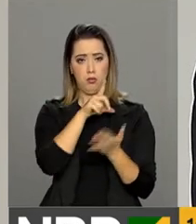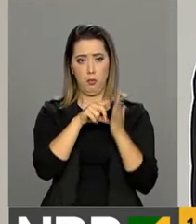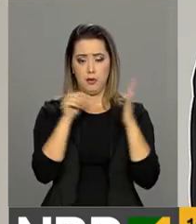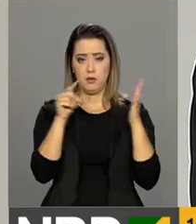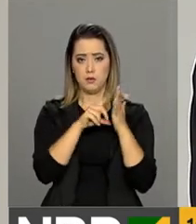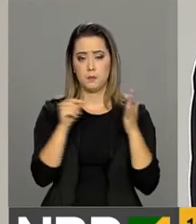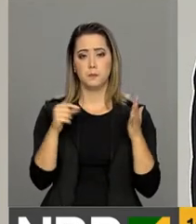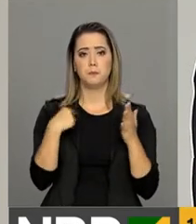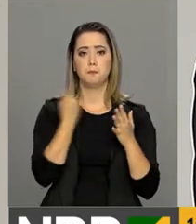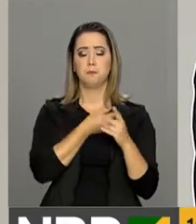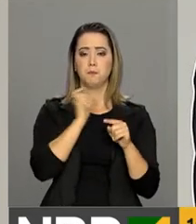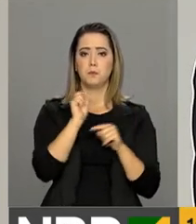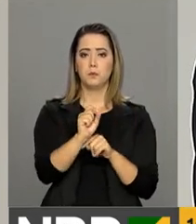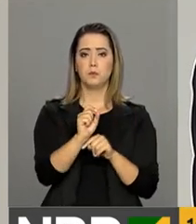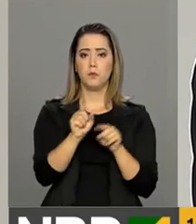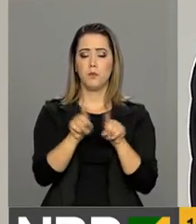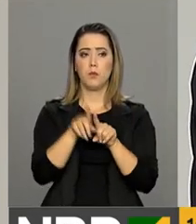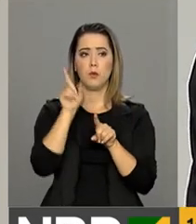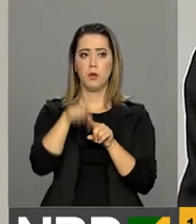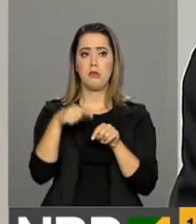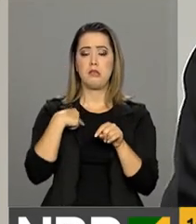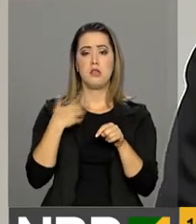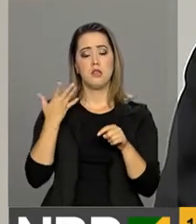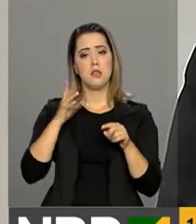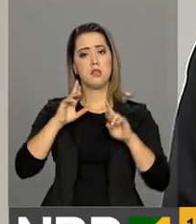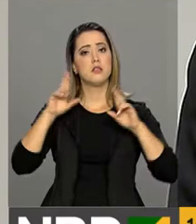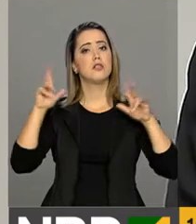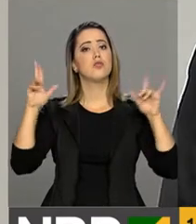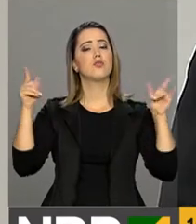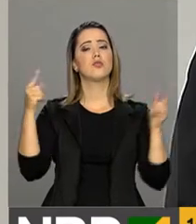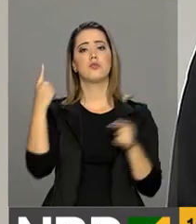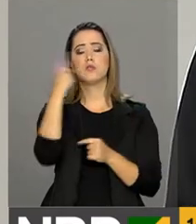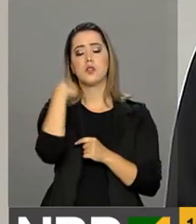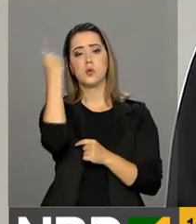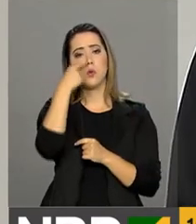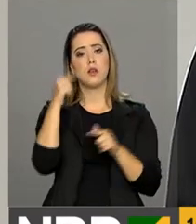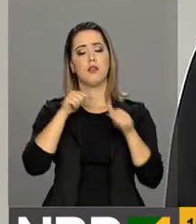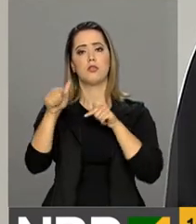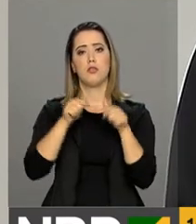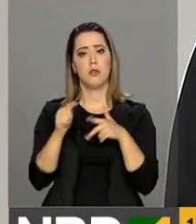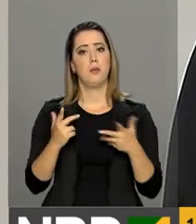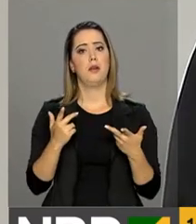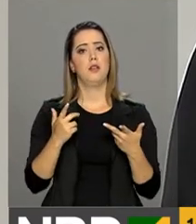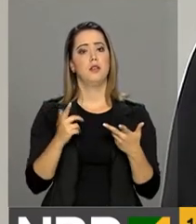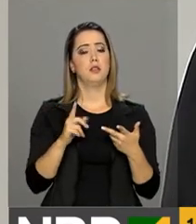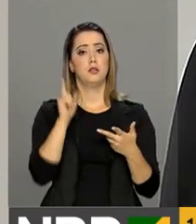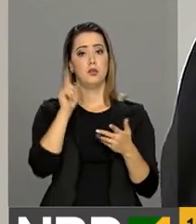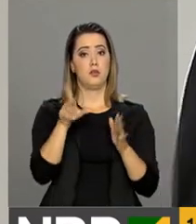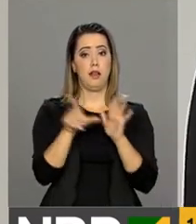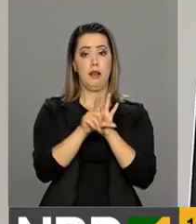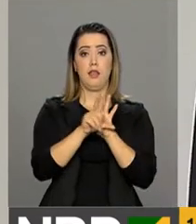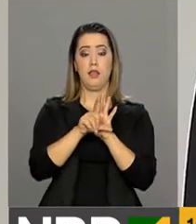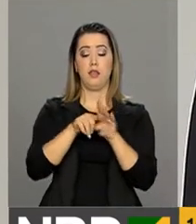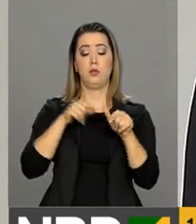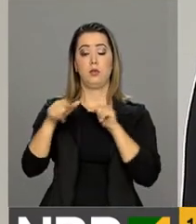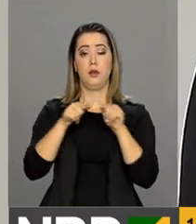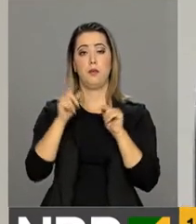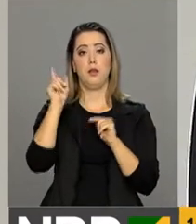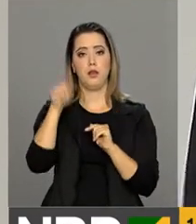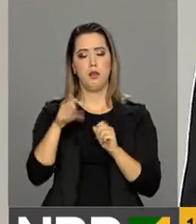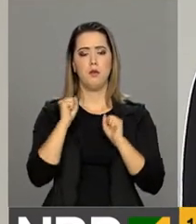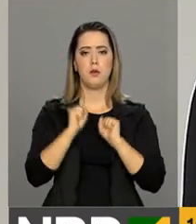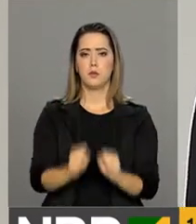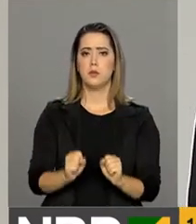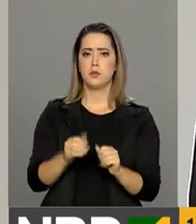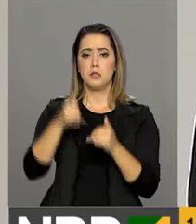do planalto que é isso essa flexibilização da legislação trabalhista vai permitir o combate